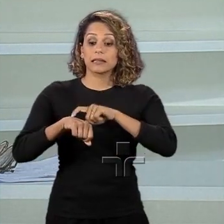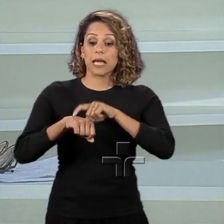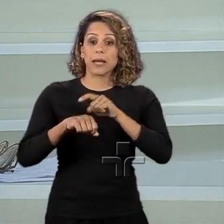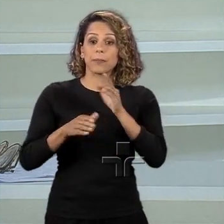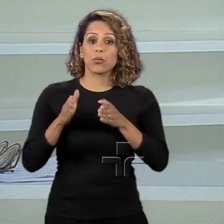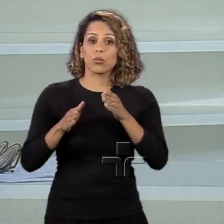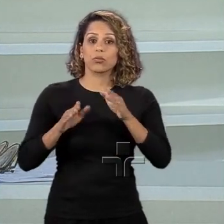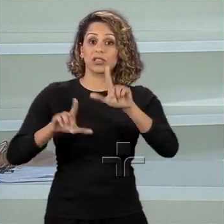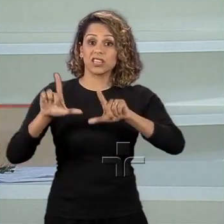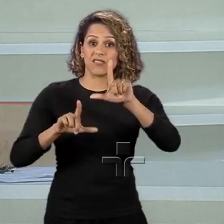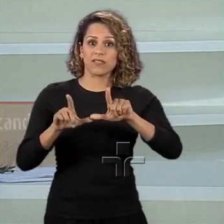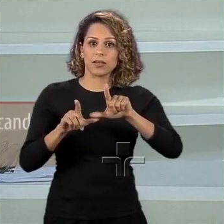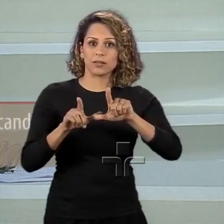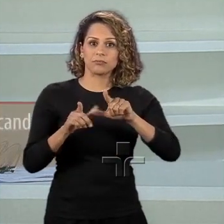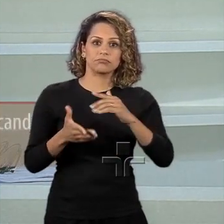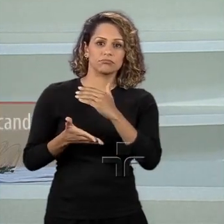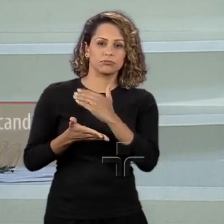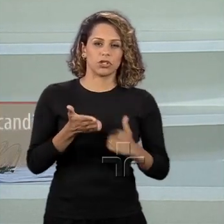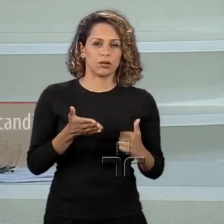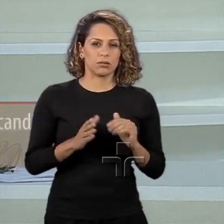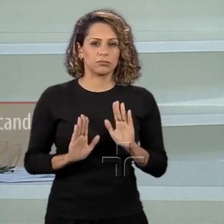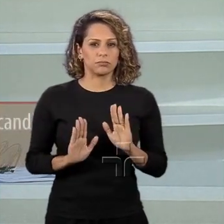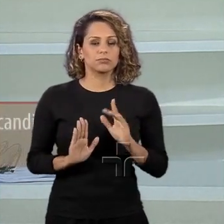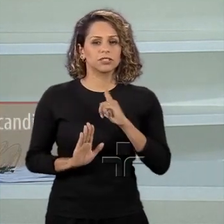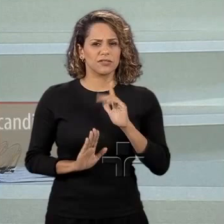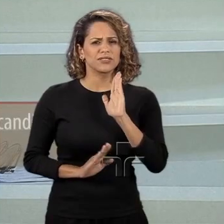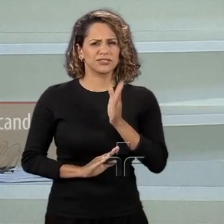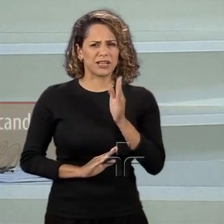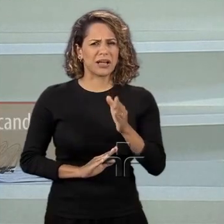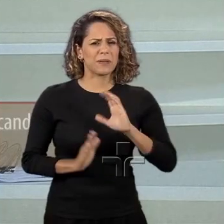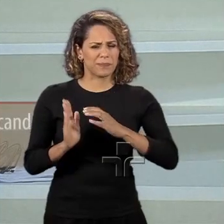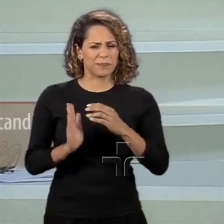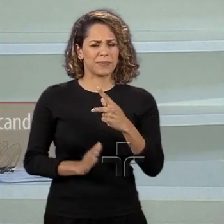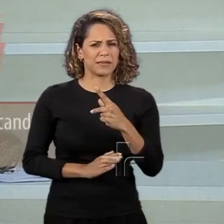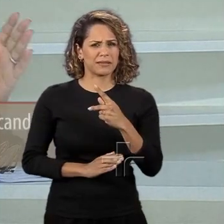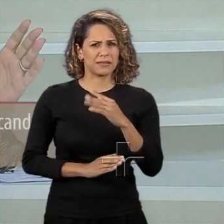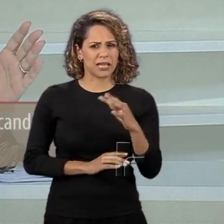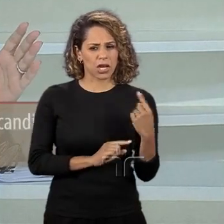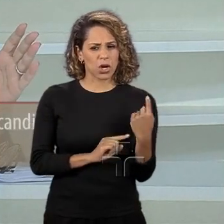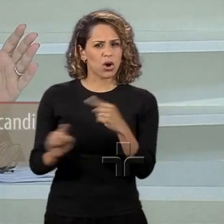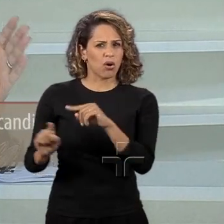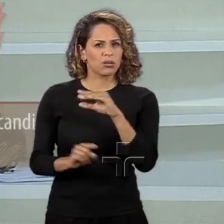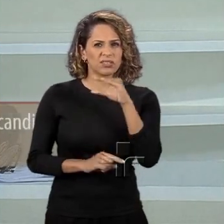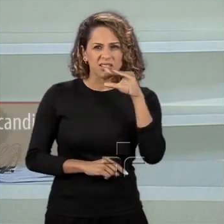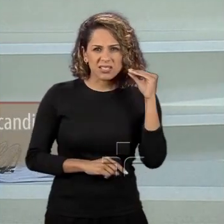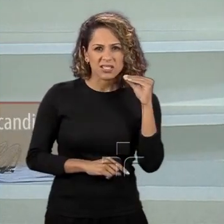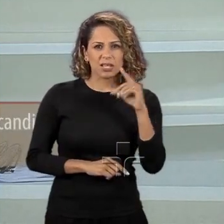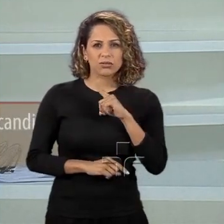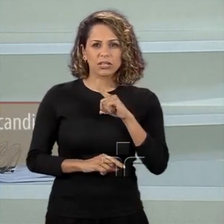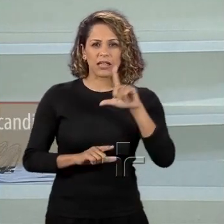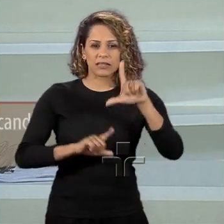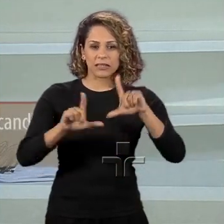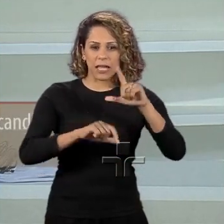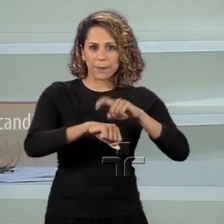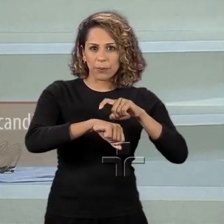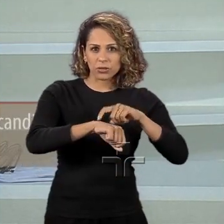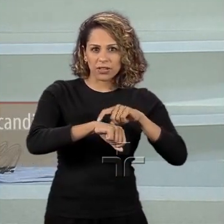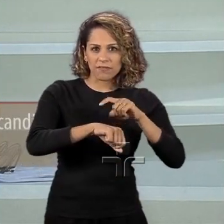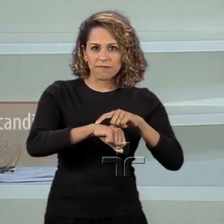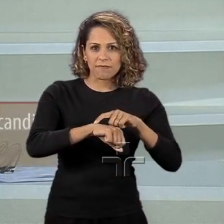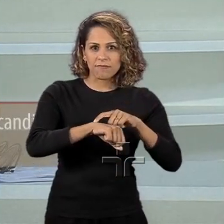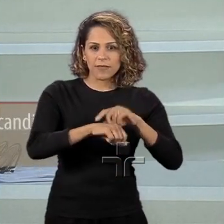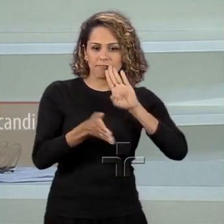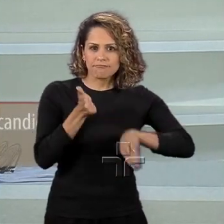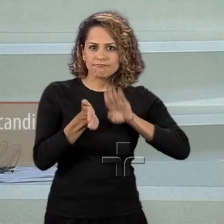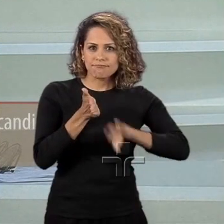solapados sorrateiramente pelo PT, trabalharam contra o Ciro ter tempo de televisão. Porque o PT está cansado de